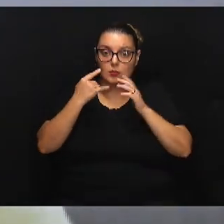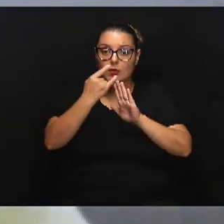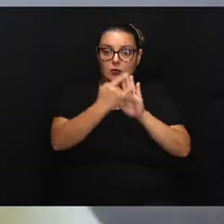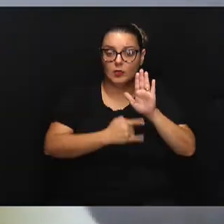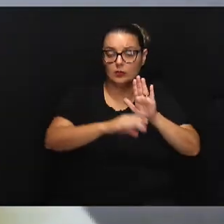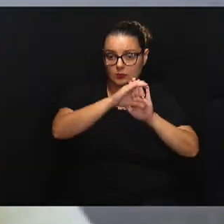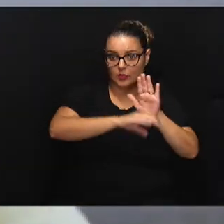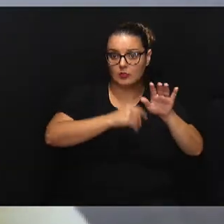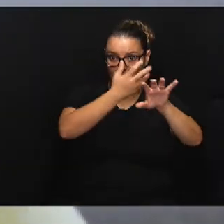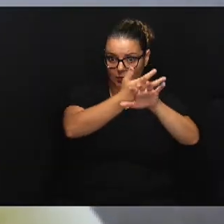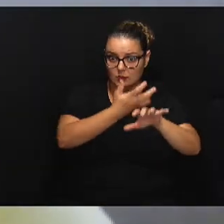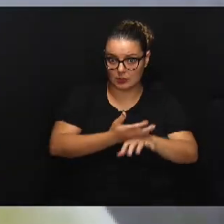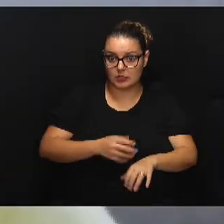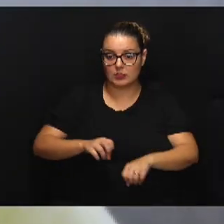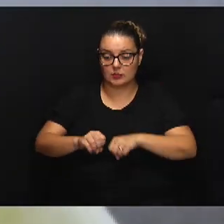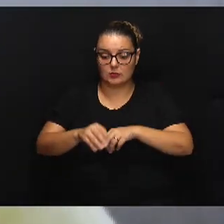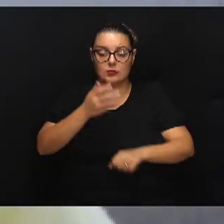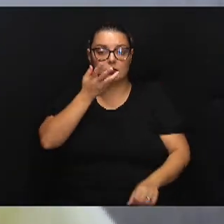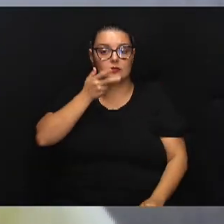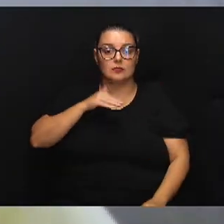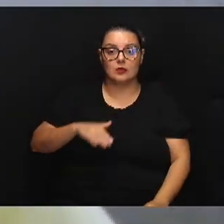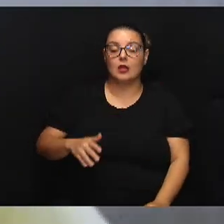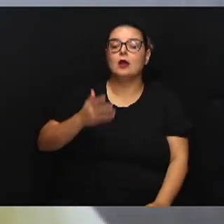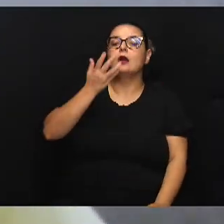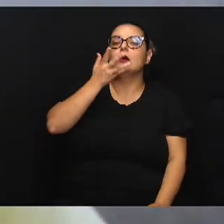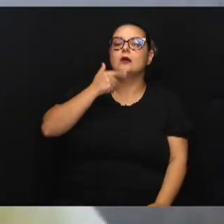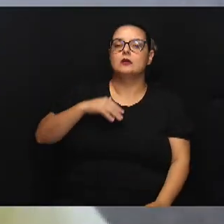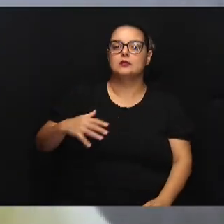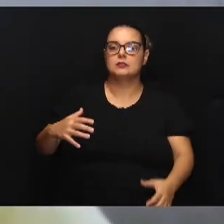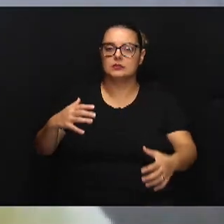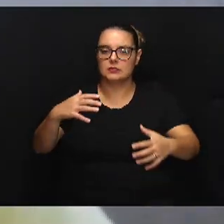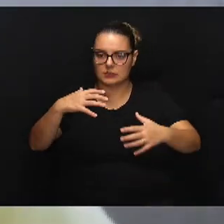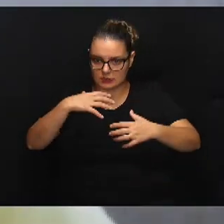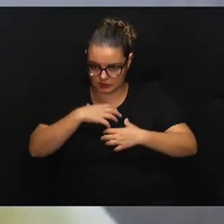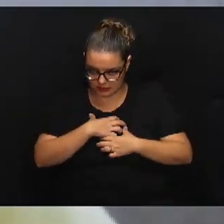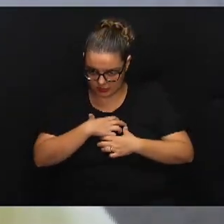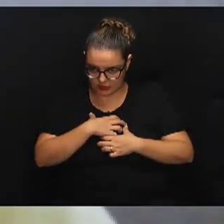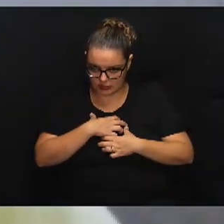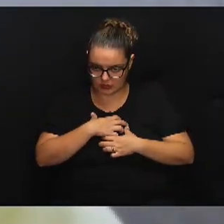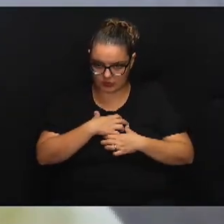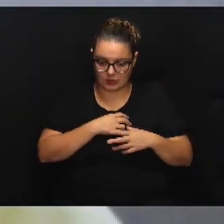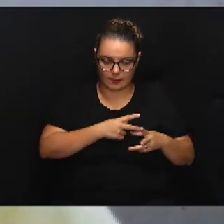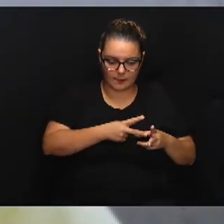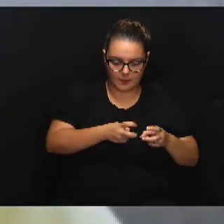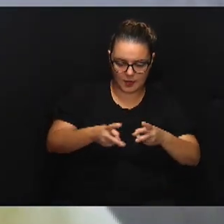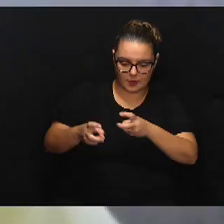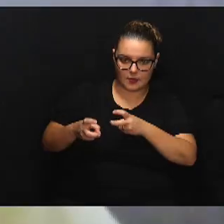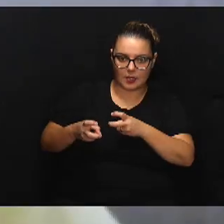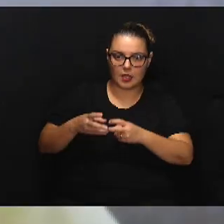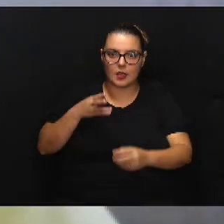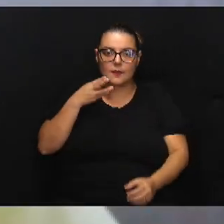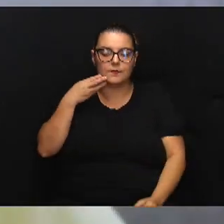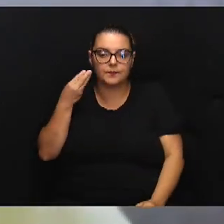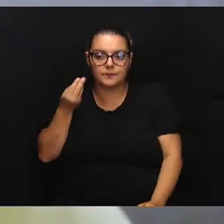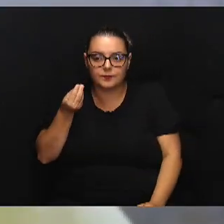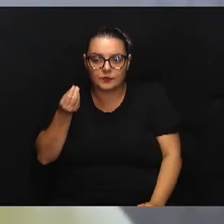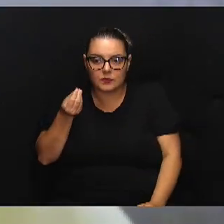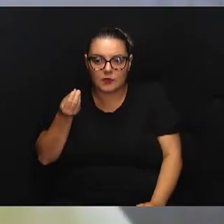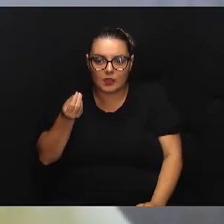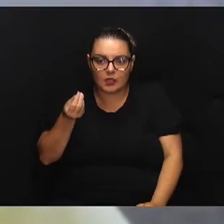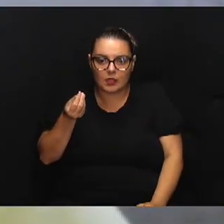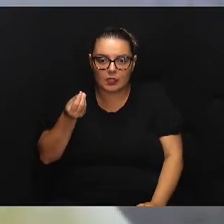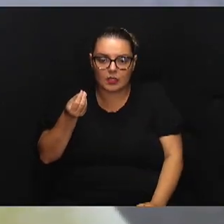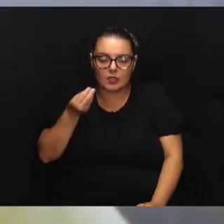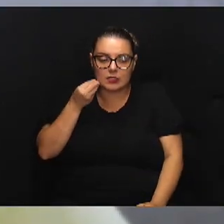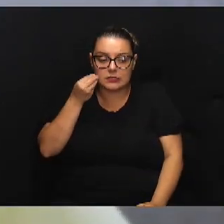Educação Infantil fala assim, que a criança precisa sentir, perceber e experimentar.